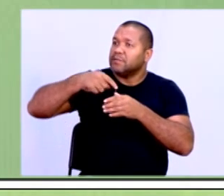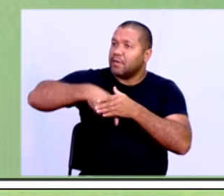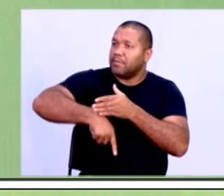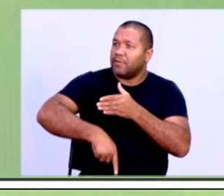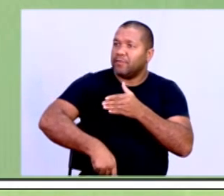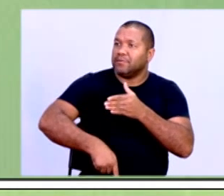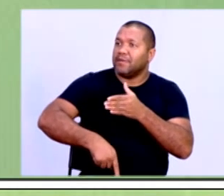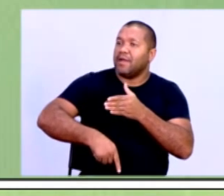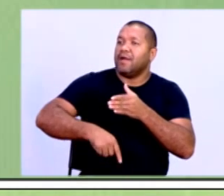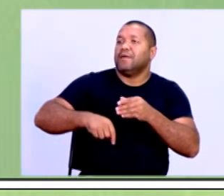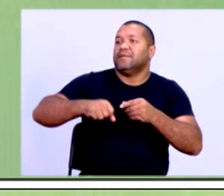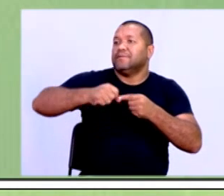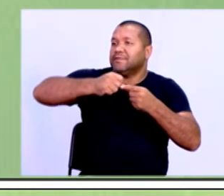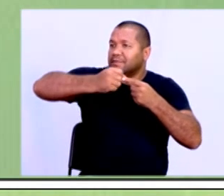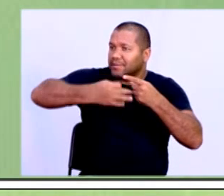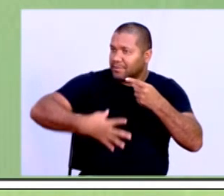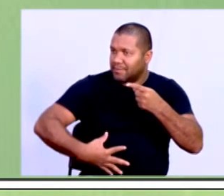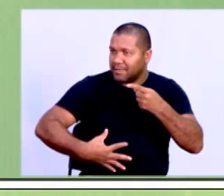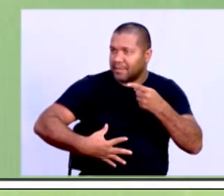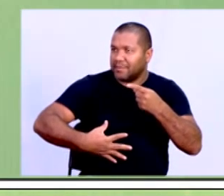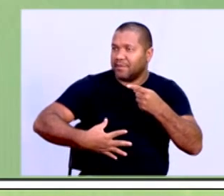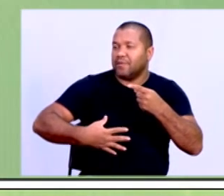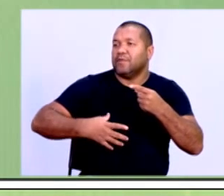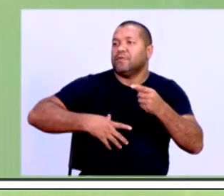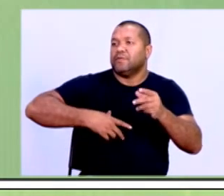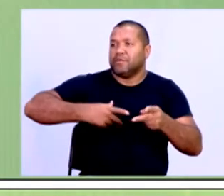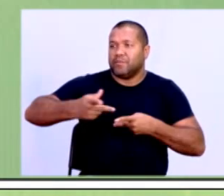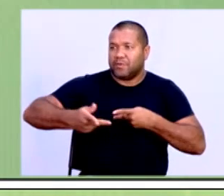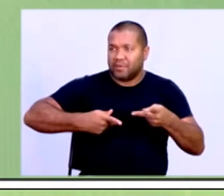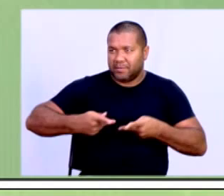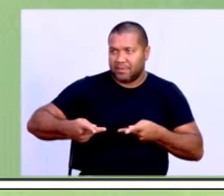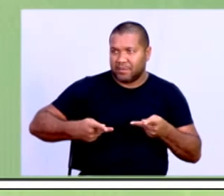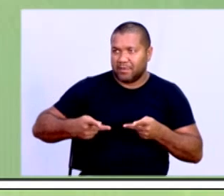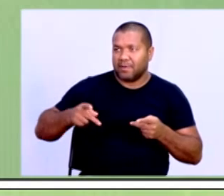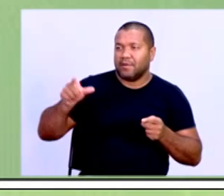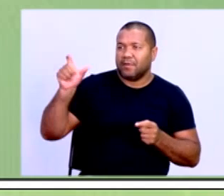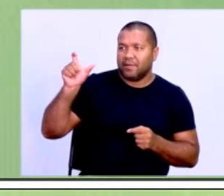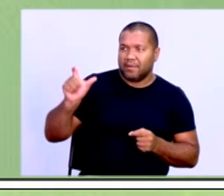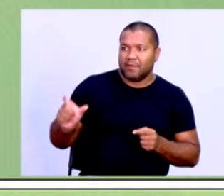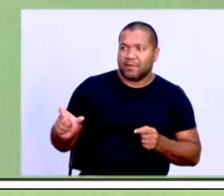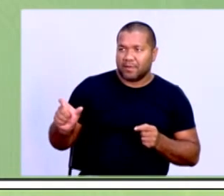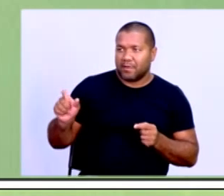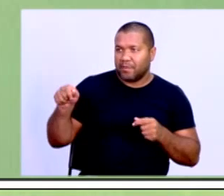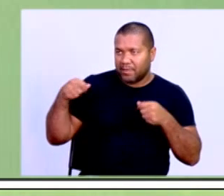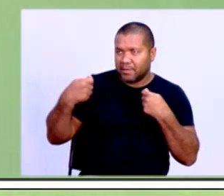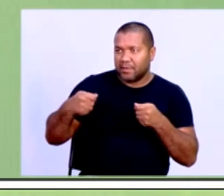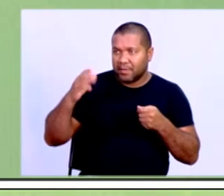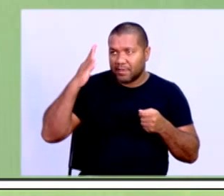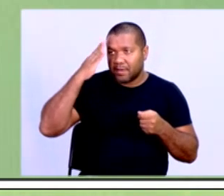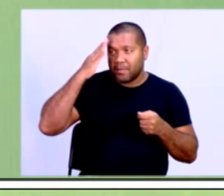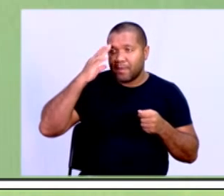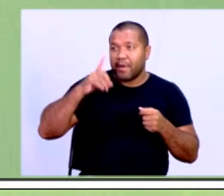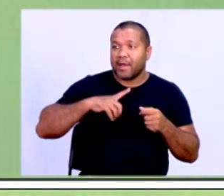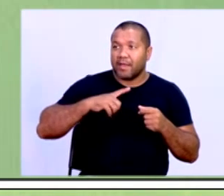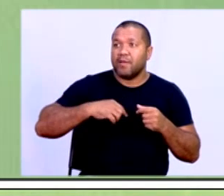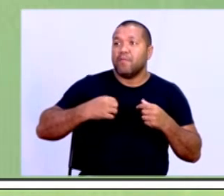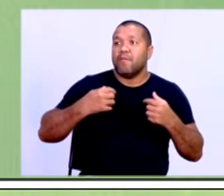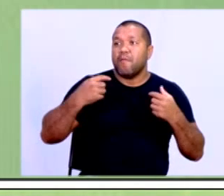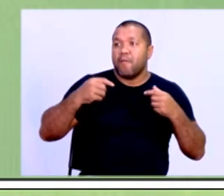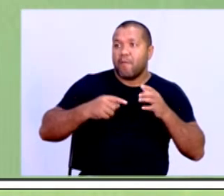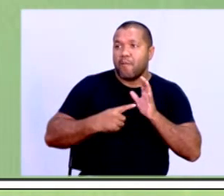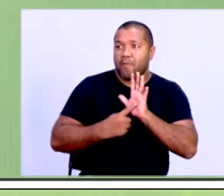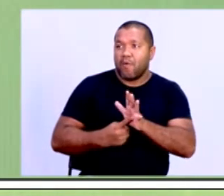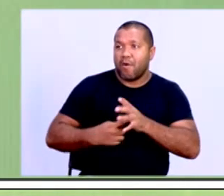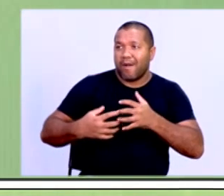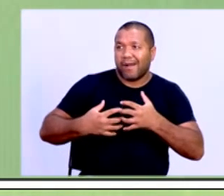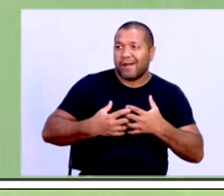meu projeto que o cliente solicitou, para que ele fique o esqueleto de códigos